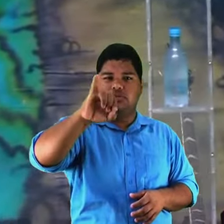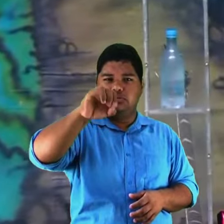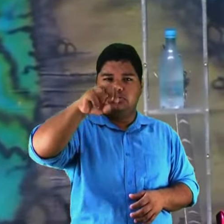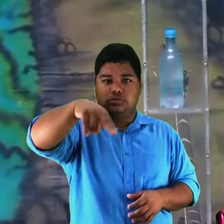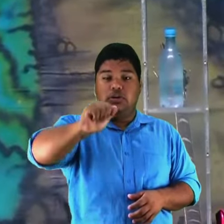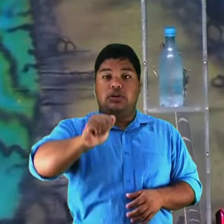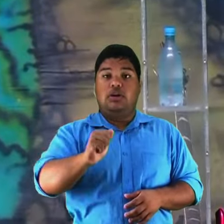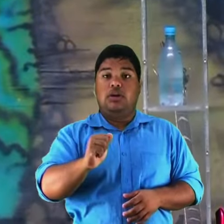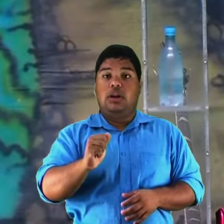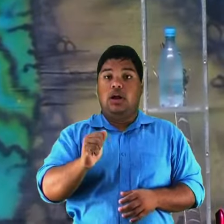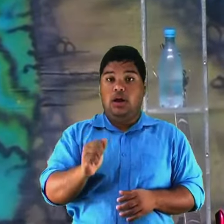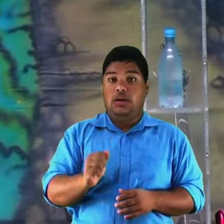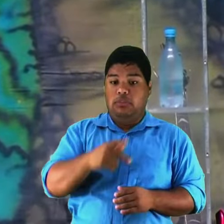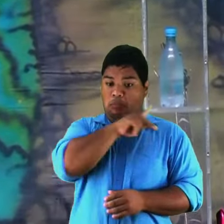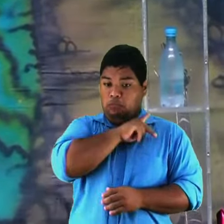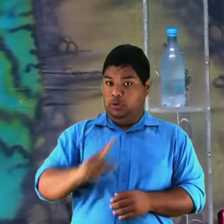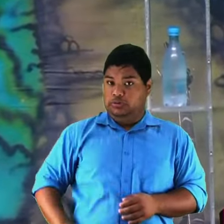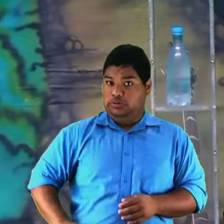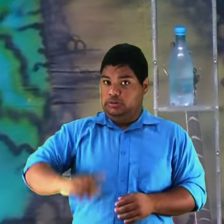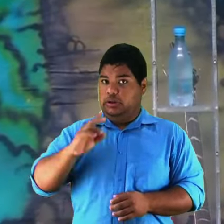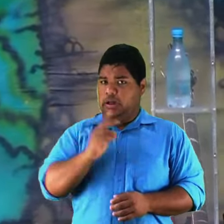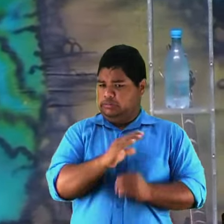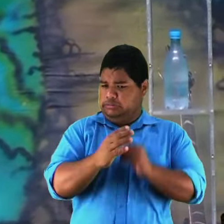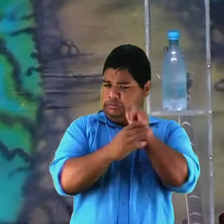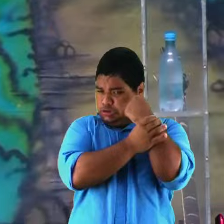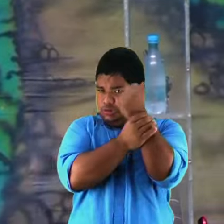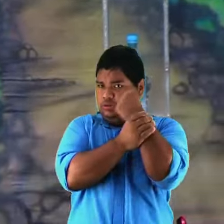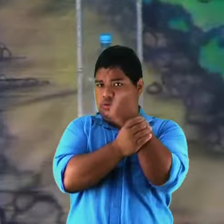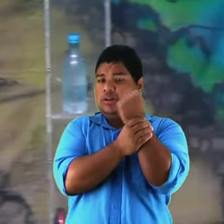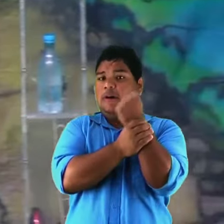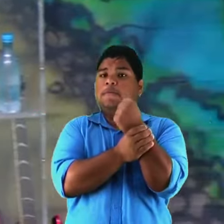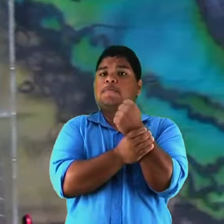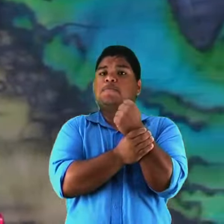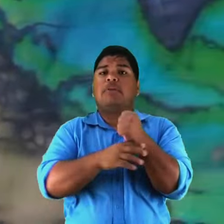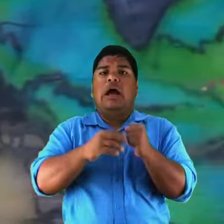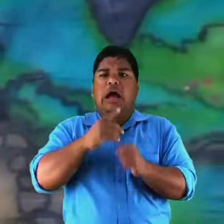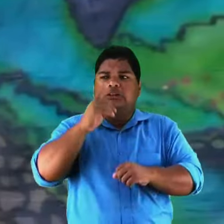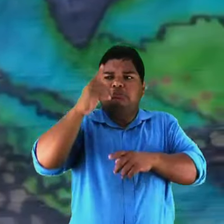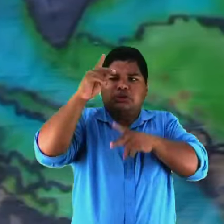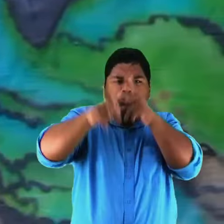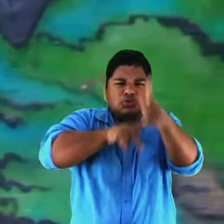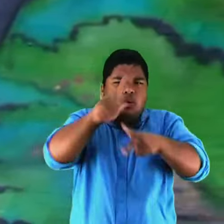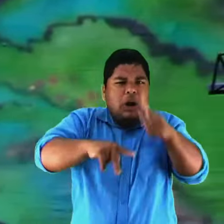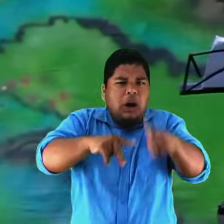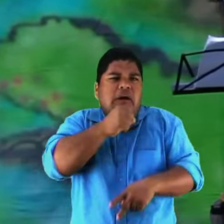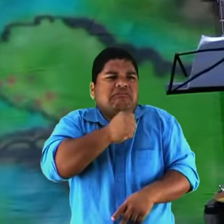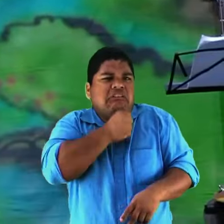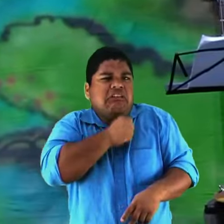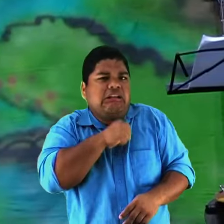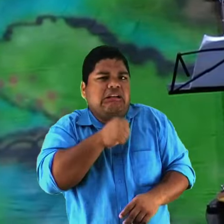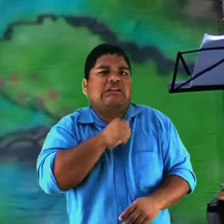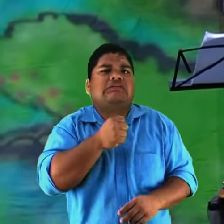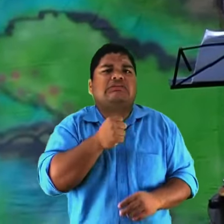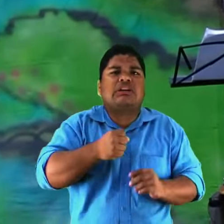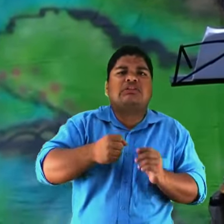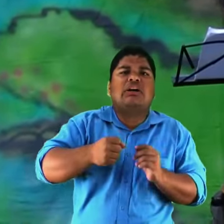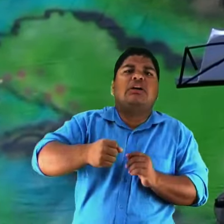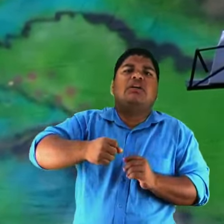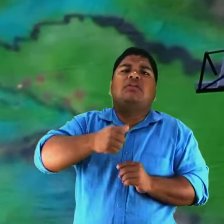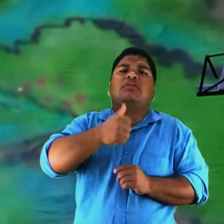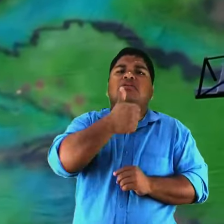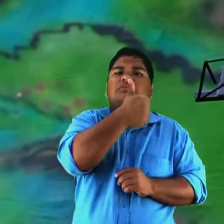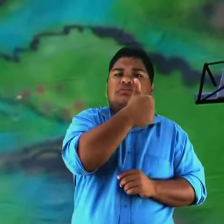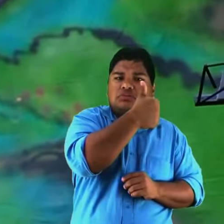segurança. As pessoas mais velhas contam que naquele período, da década de 70, dormia com